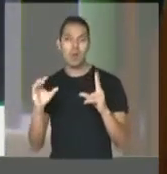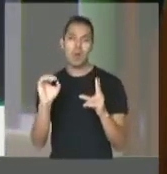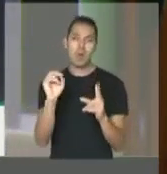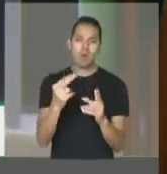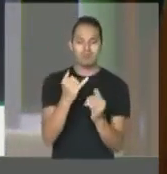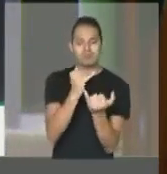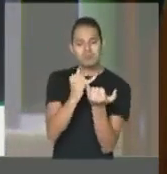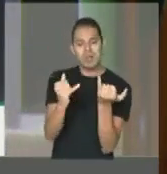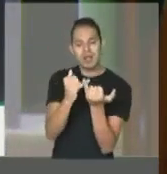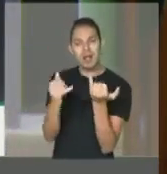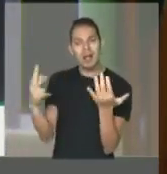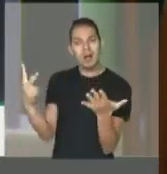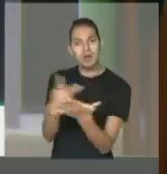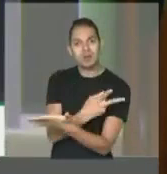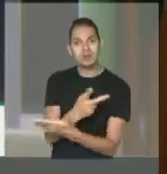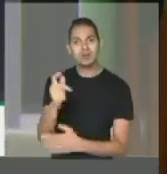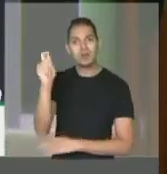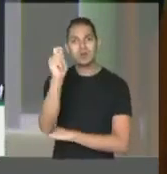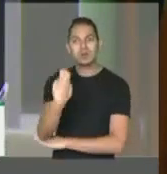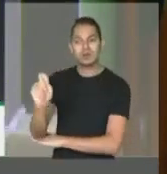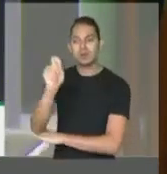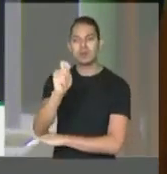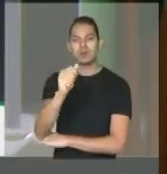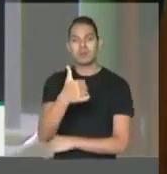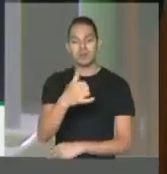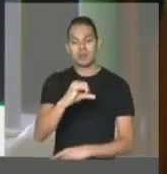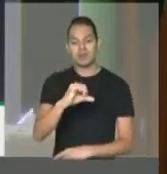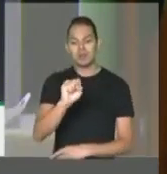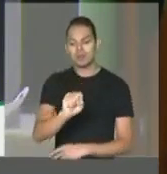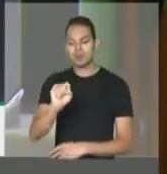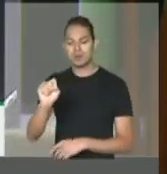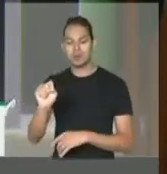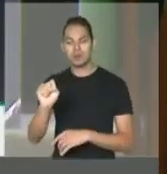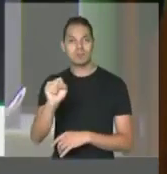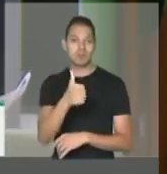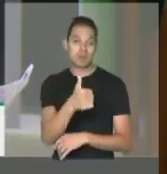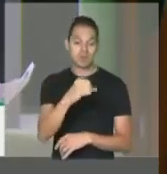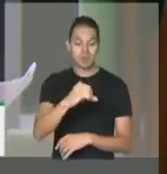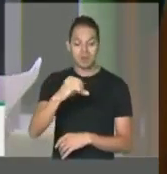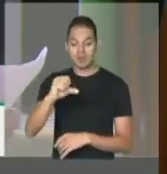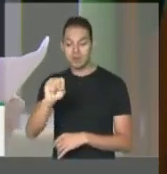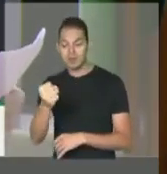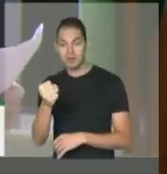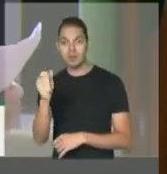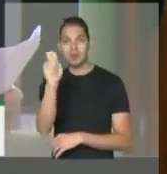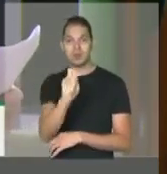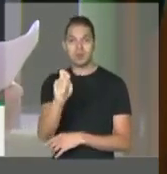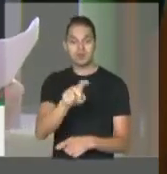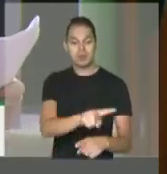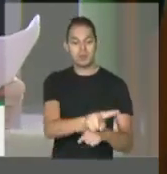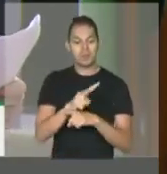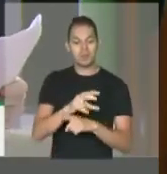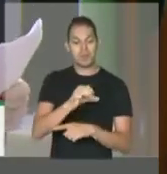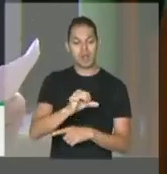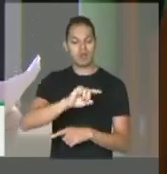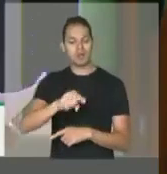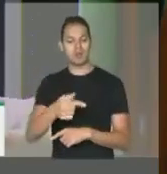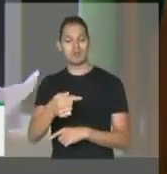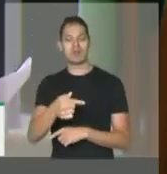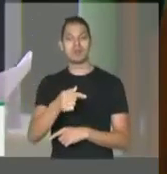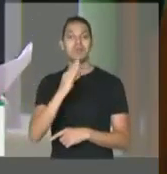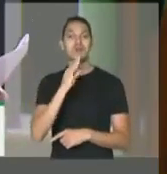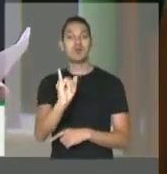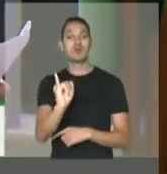muito parecido com o que aconteceu no Rio Grande do Sul. Em 98, o Estado do Rio Grande do Sul tomou emprestado